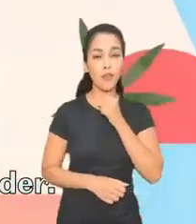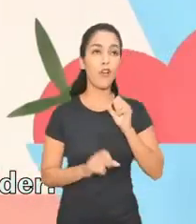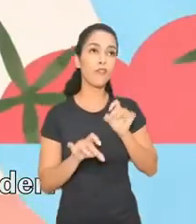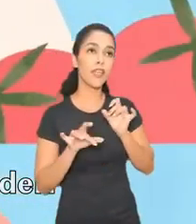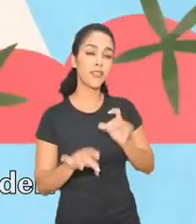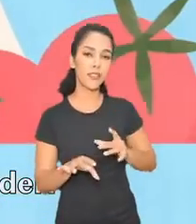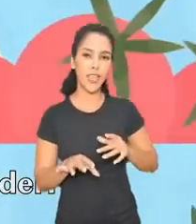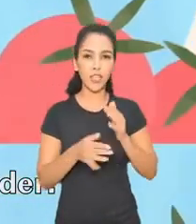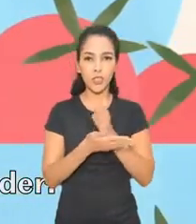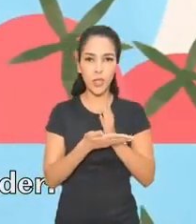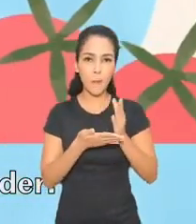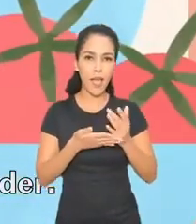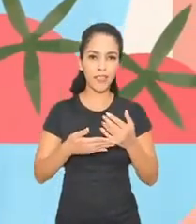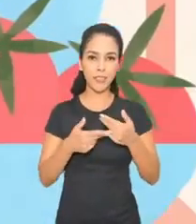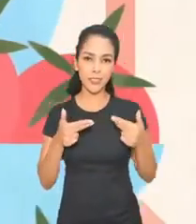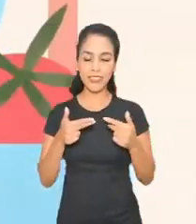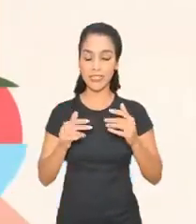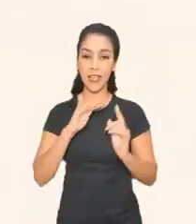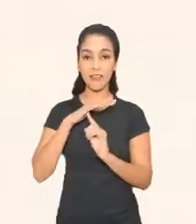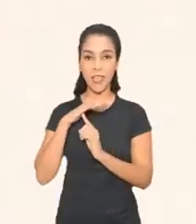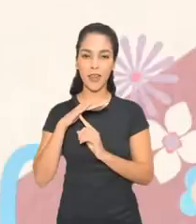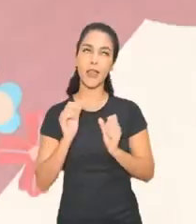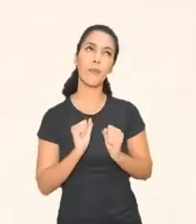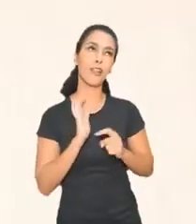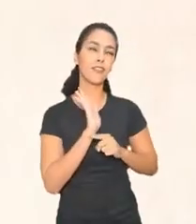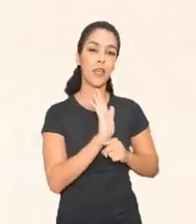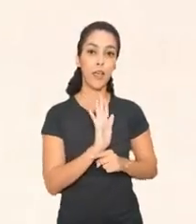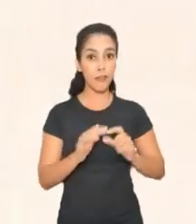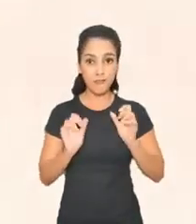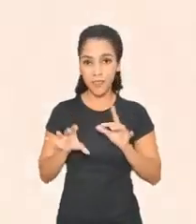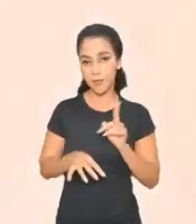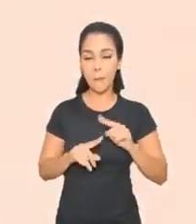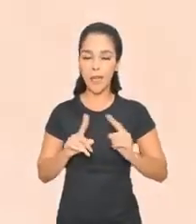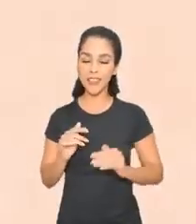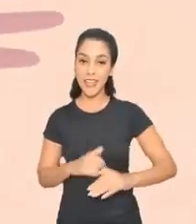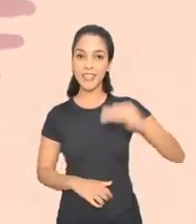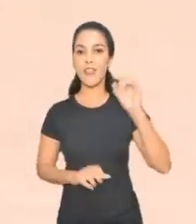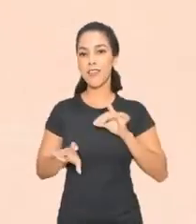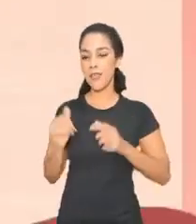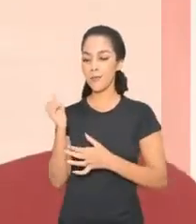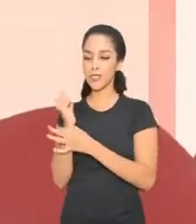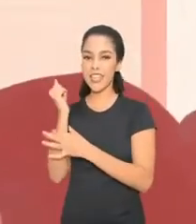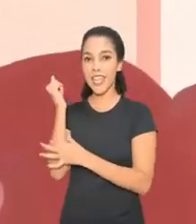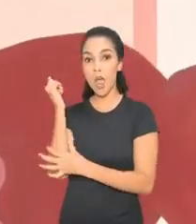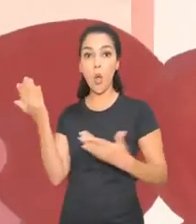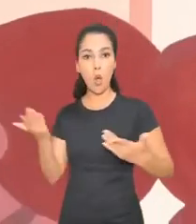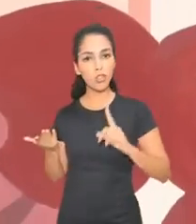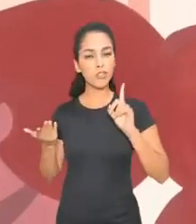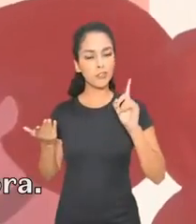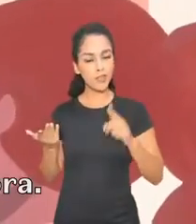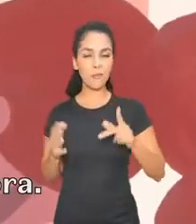vender tomate na feira e ajudar como puder. Não vendeu tomate, mas cresceu e vendia pulseira. Hoje é professora, do Boticário